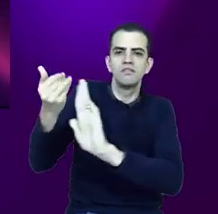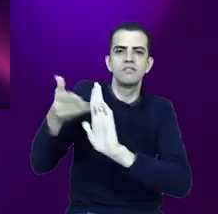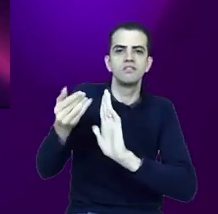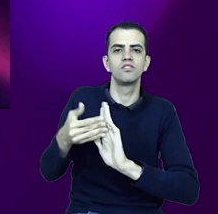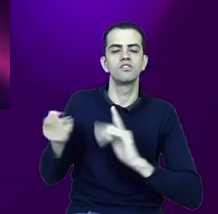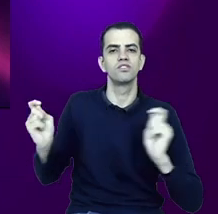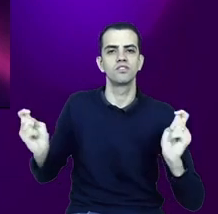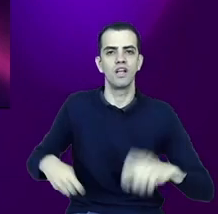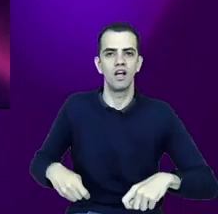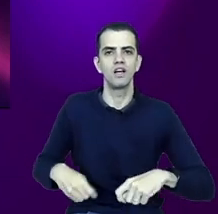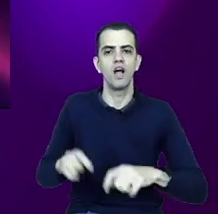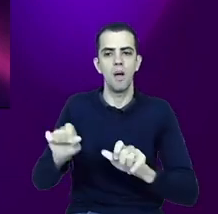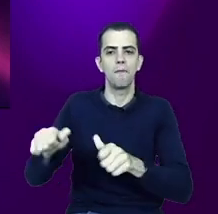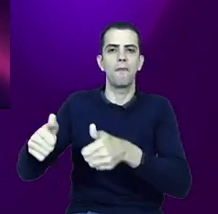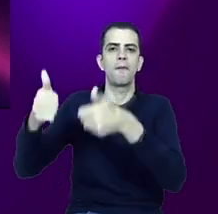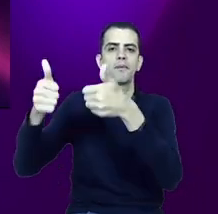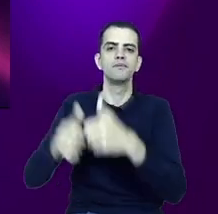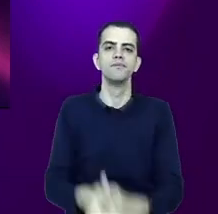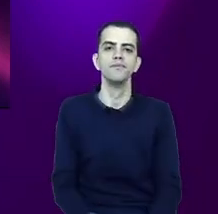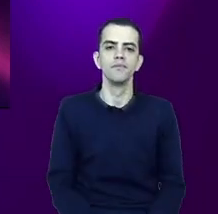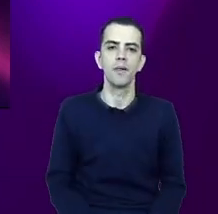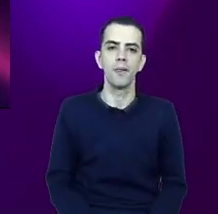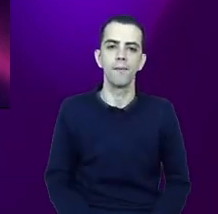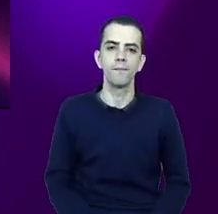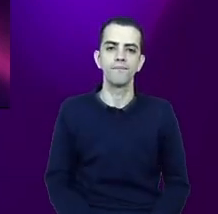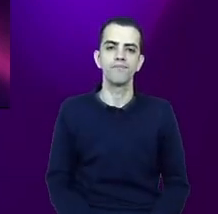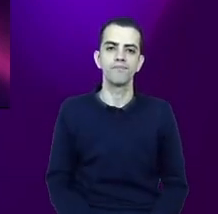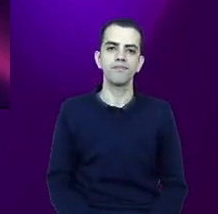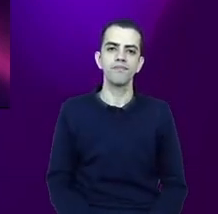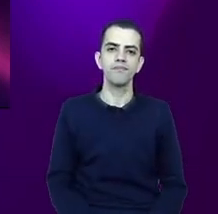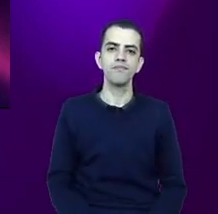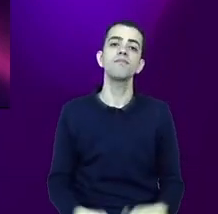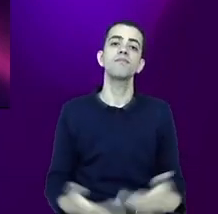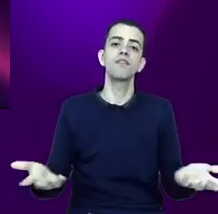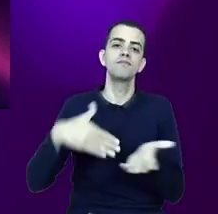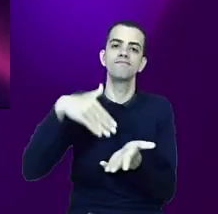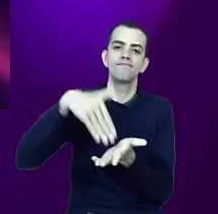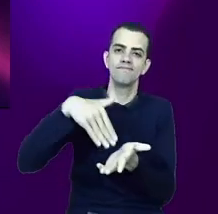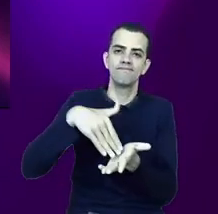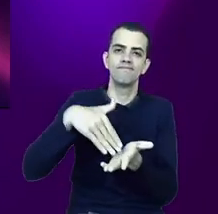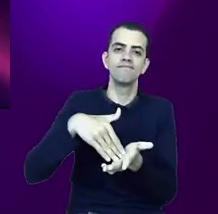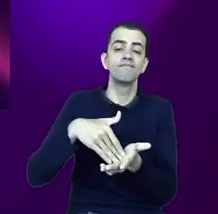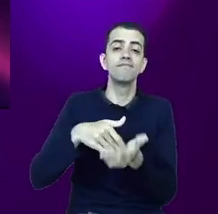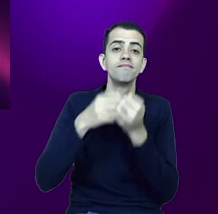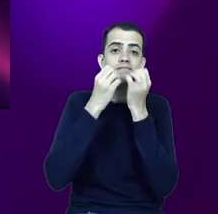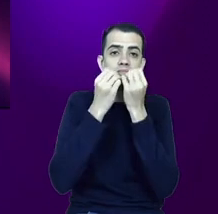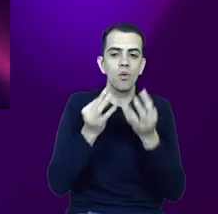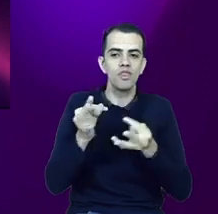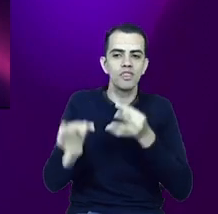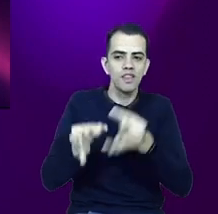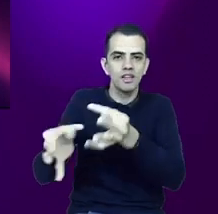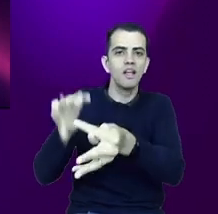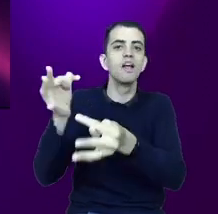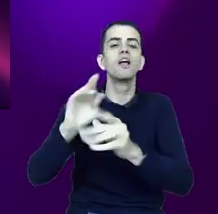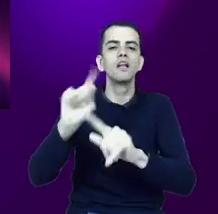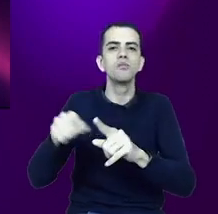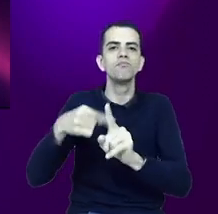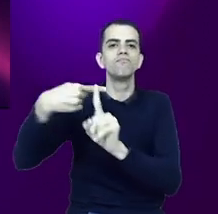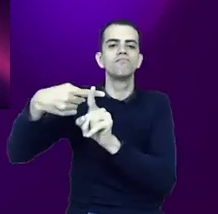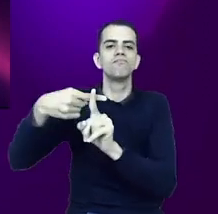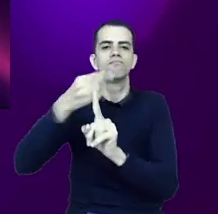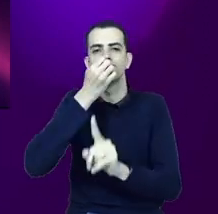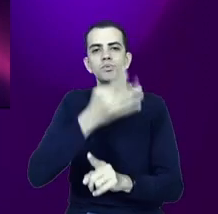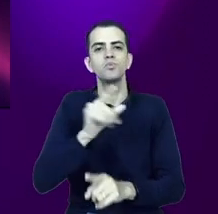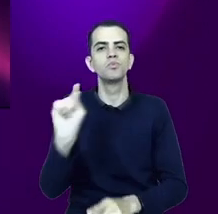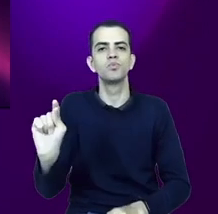Por fim, vamos falar aqui sobre os benefícios com relação ao tratamento, as avanços com